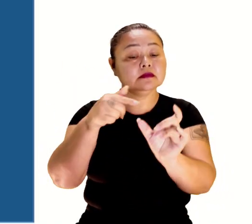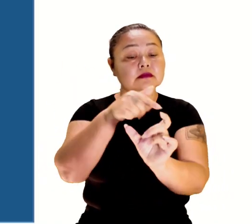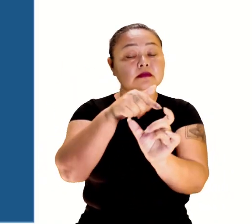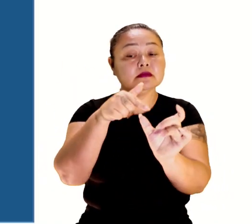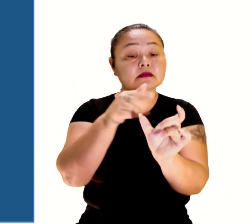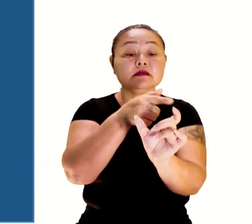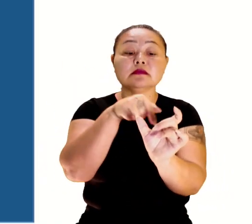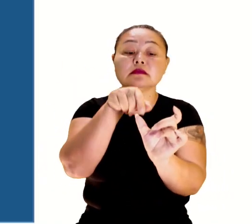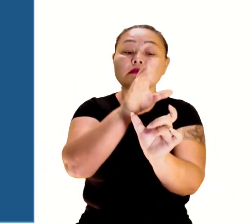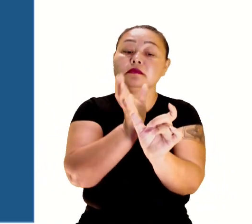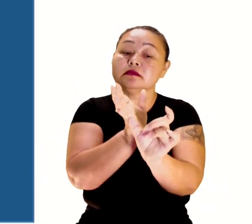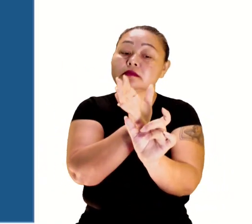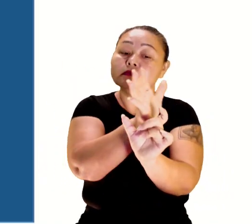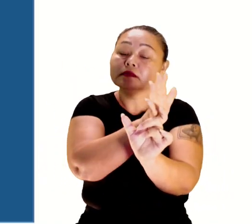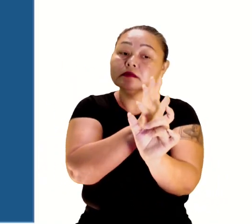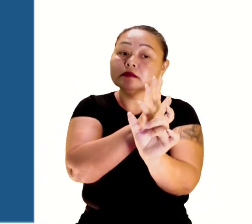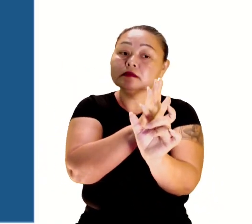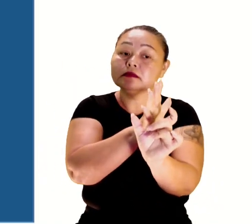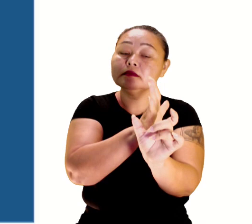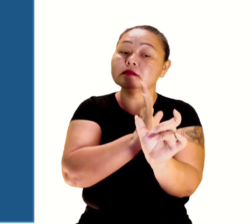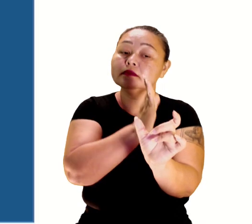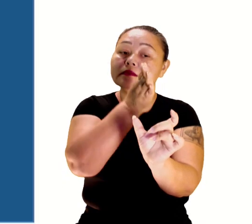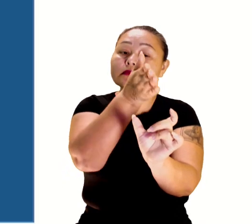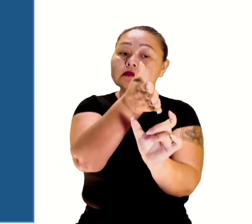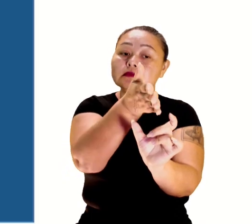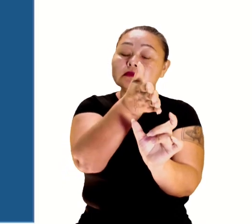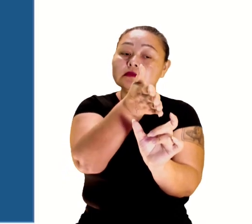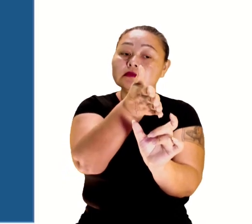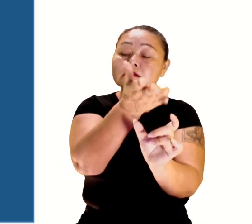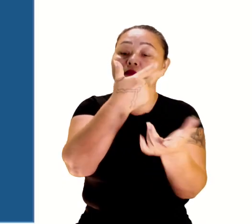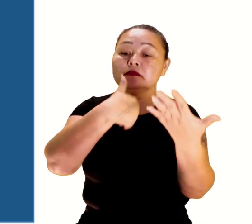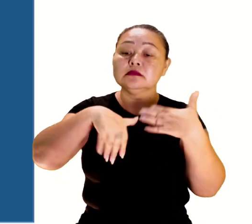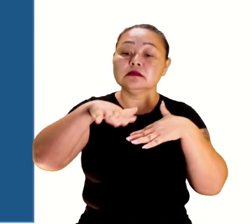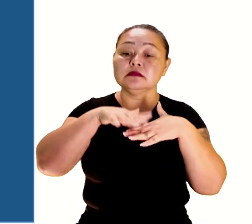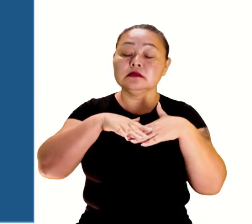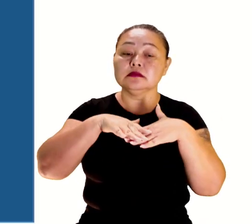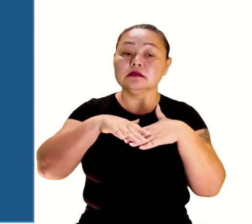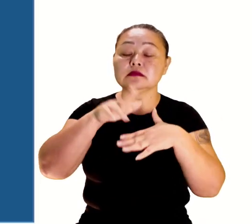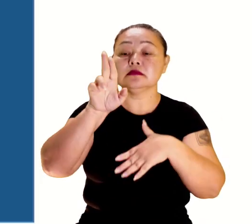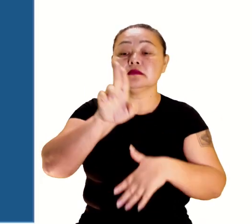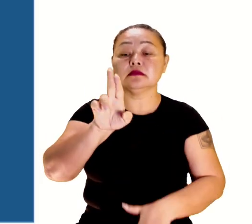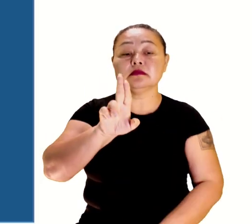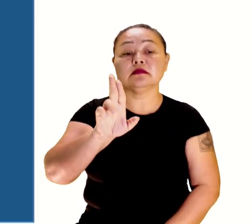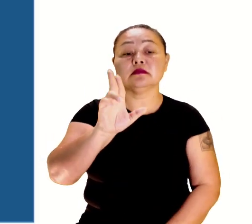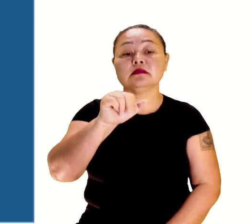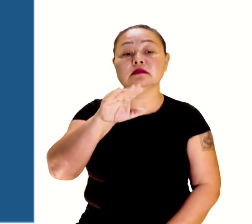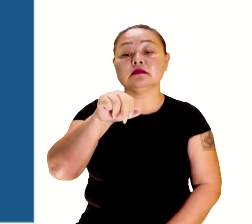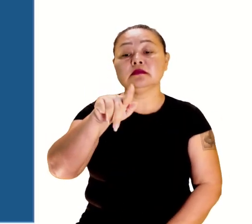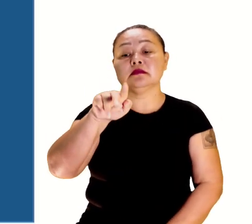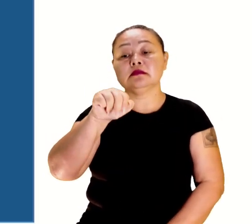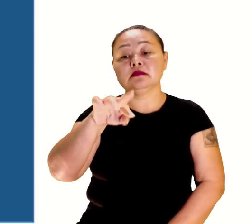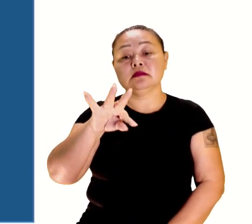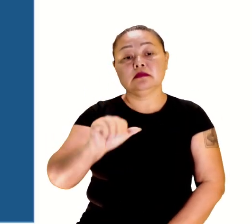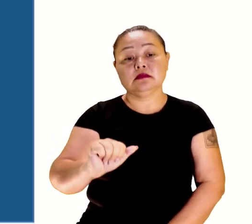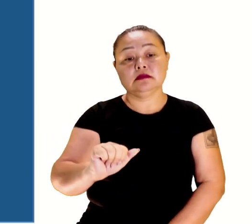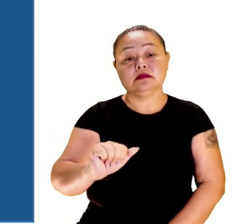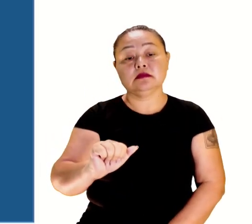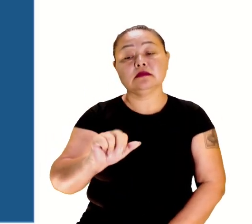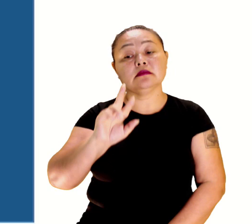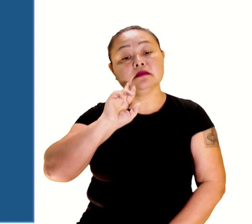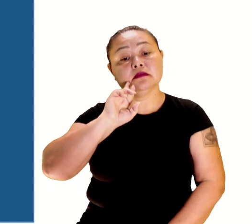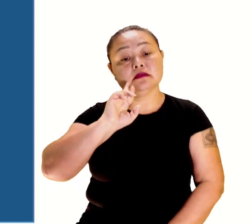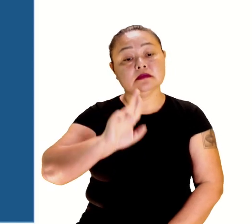significa termo a determinar na matemática, é chamado de incógnita, é chamado